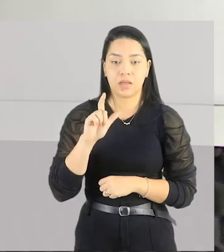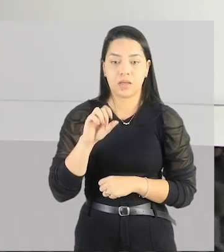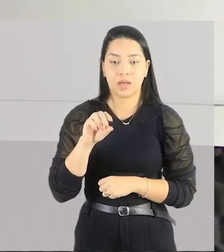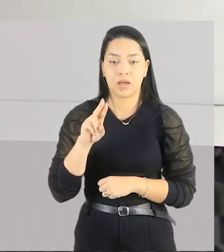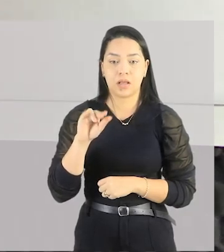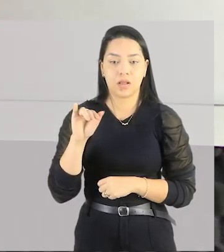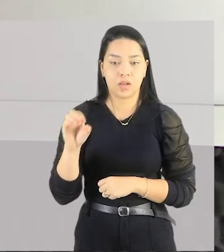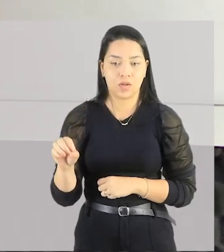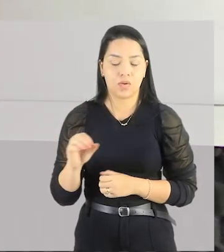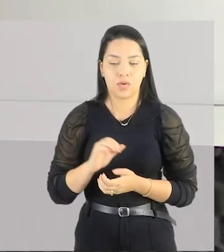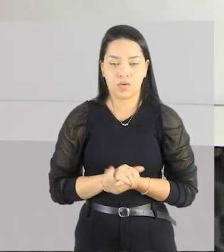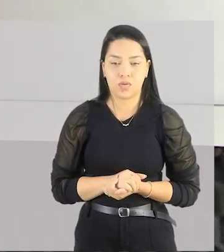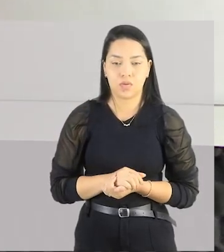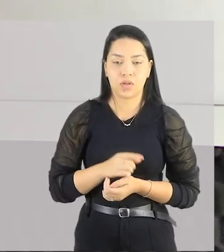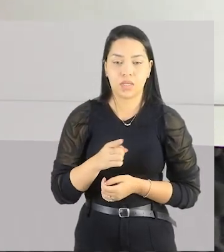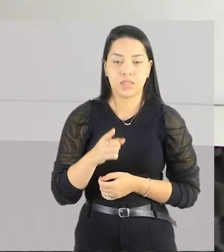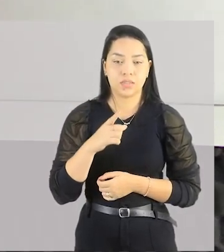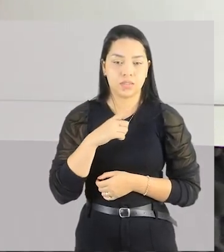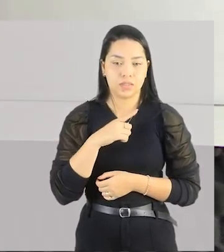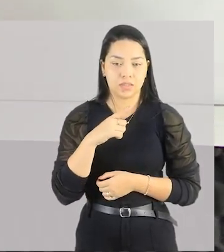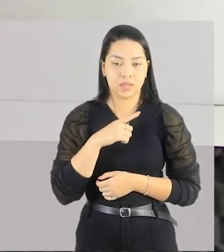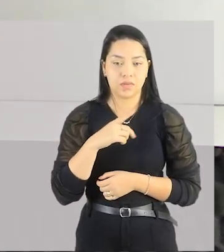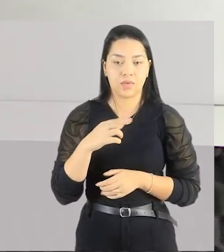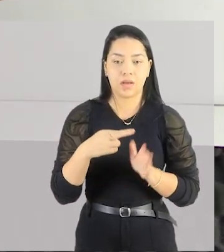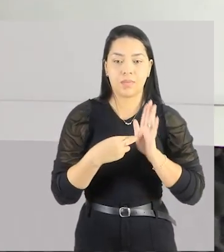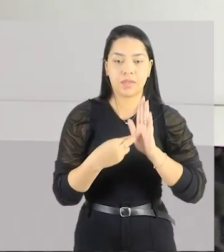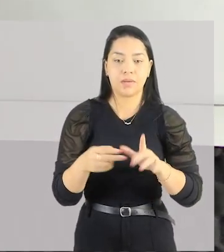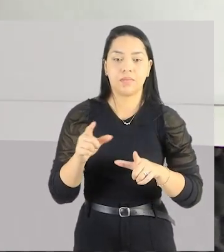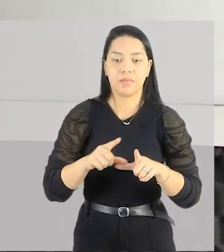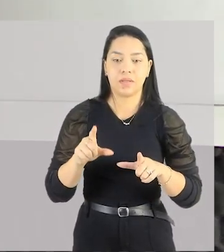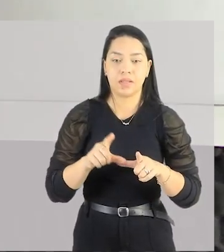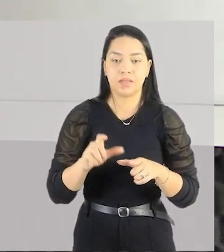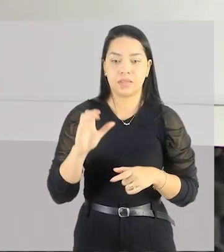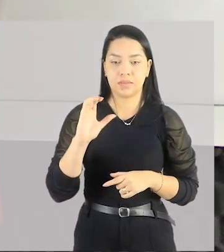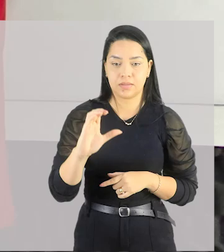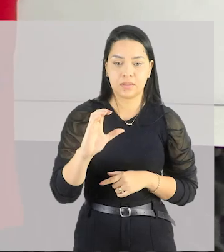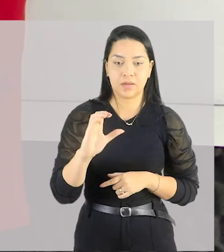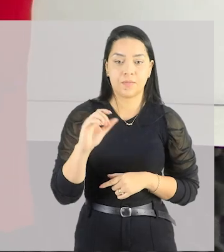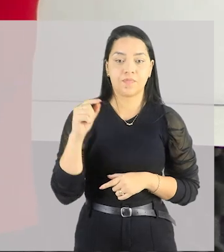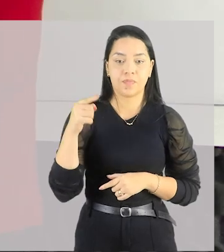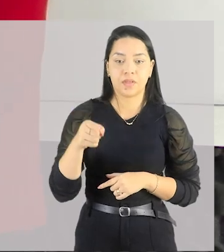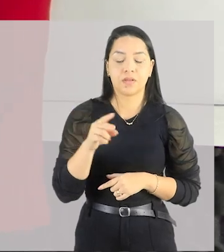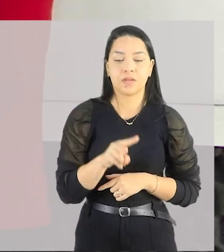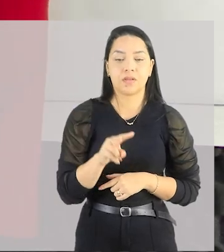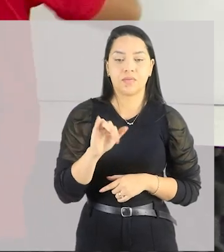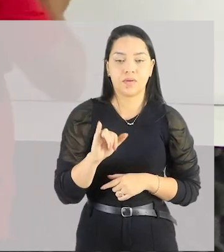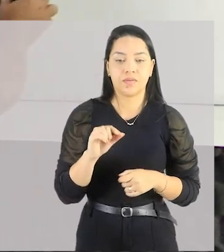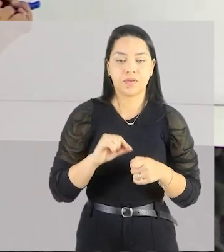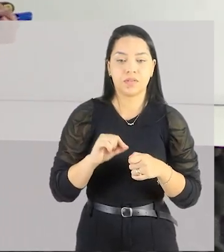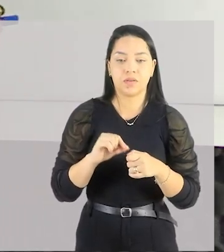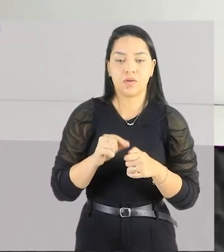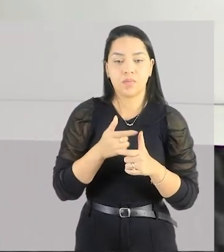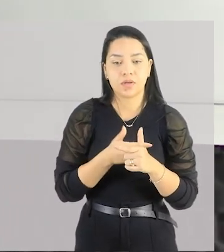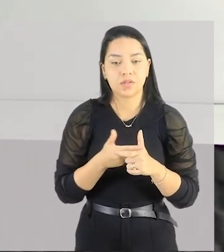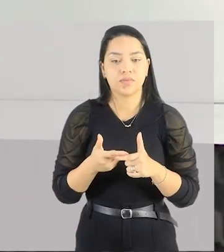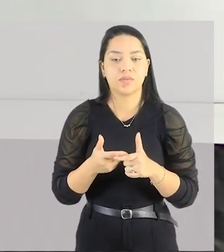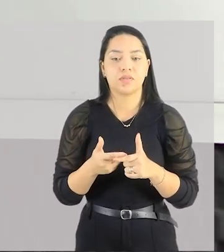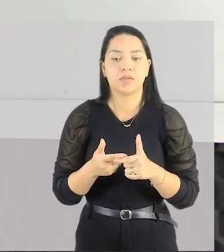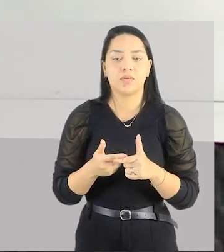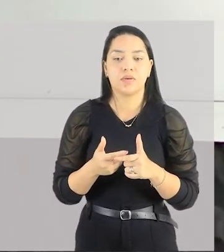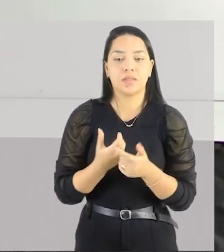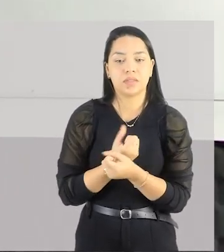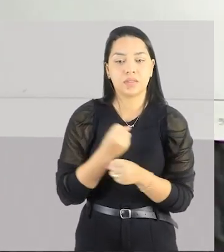tá? Esse consumo calórico, vou representar pela letra C, você vai fazer uma divisão entre